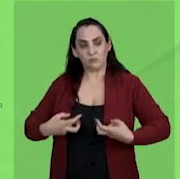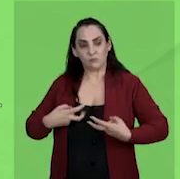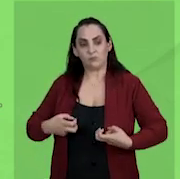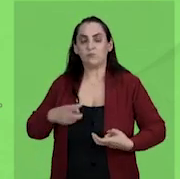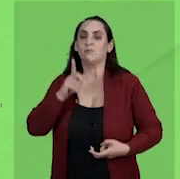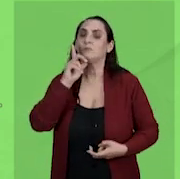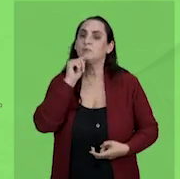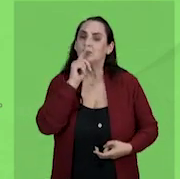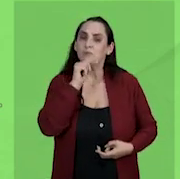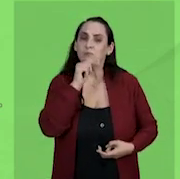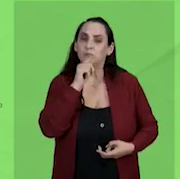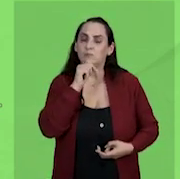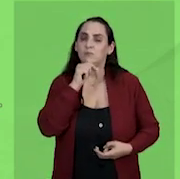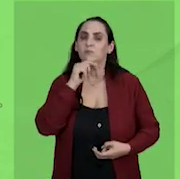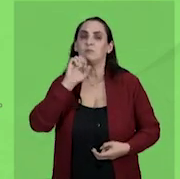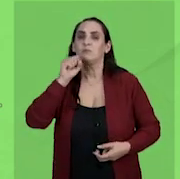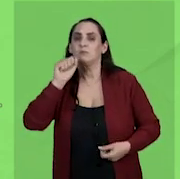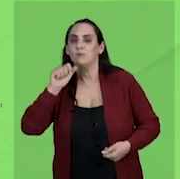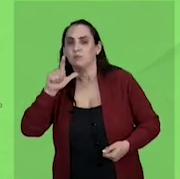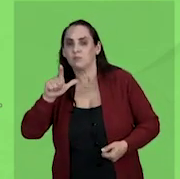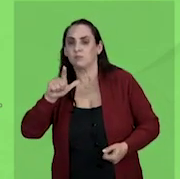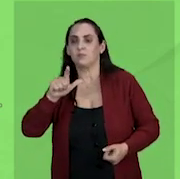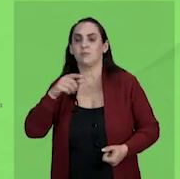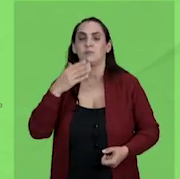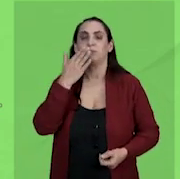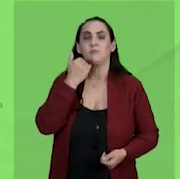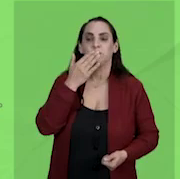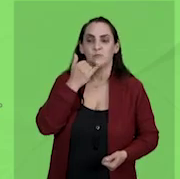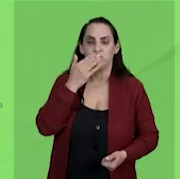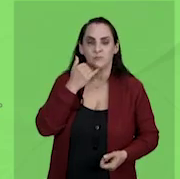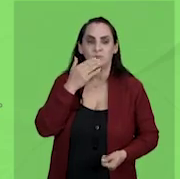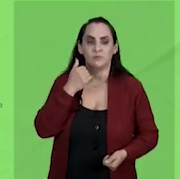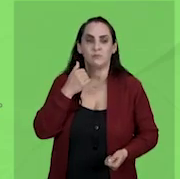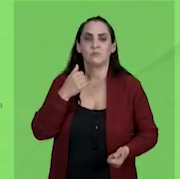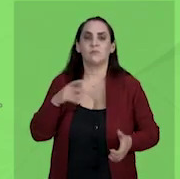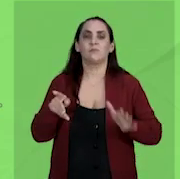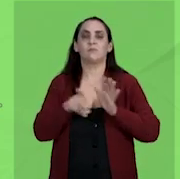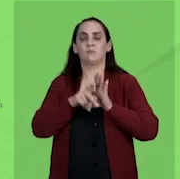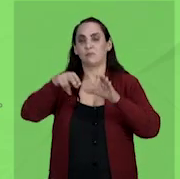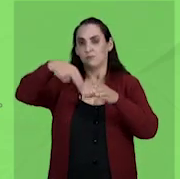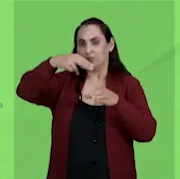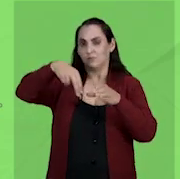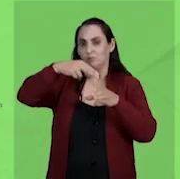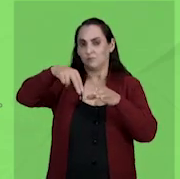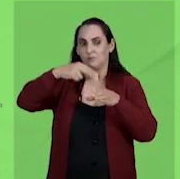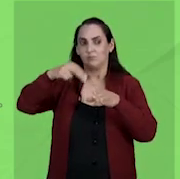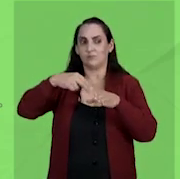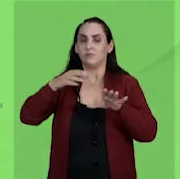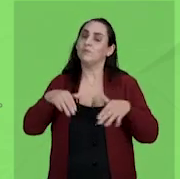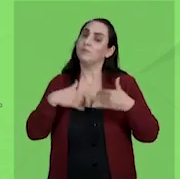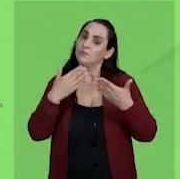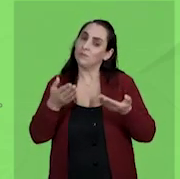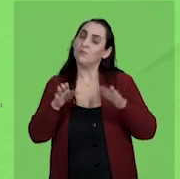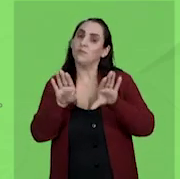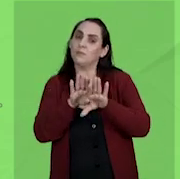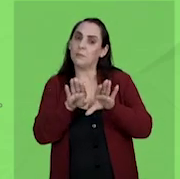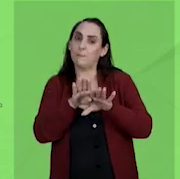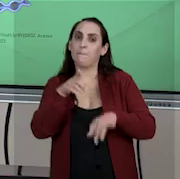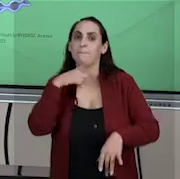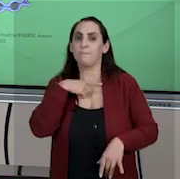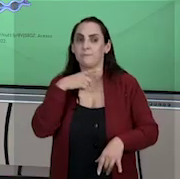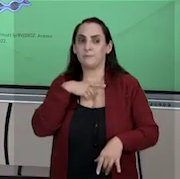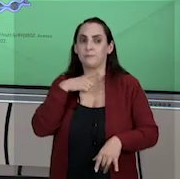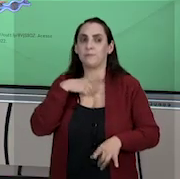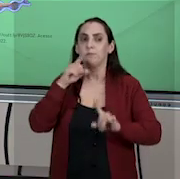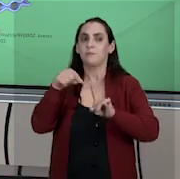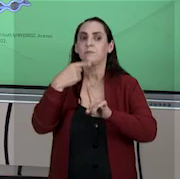dos sais, na verdade a absorção dos nutrientes e por consequência nós vamos ter no